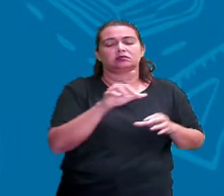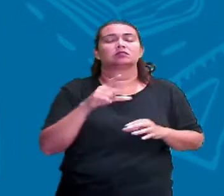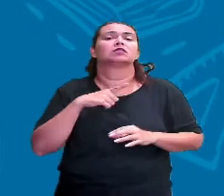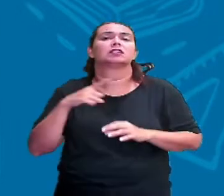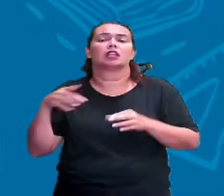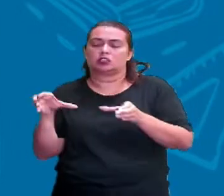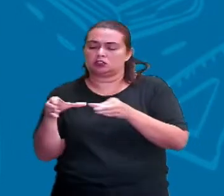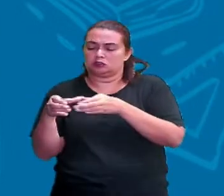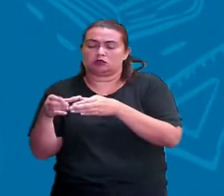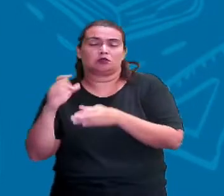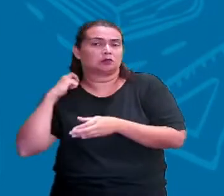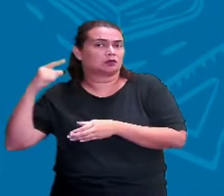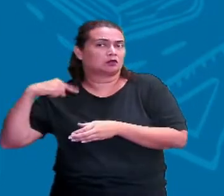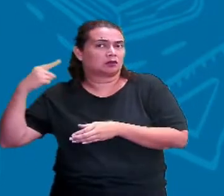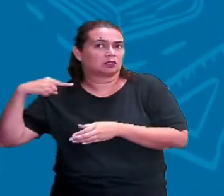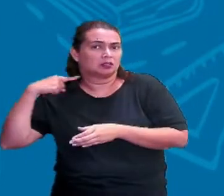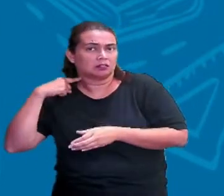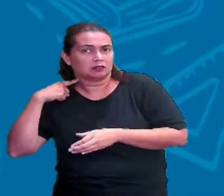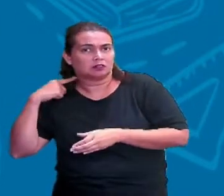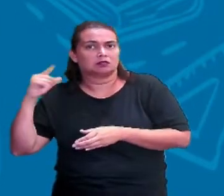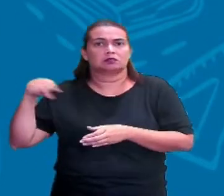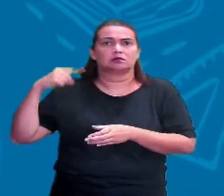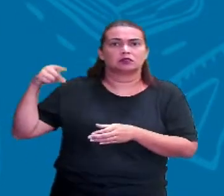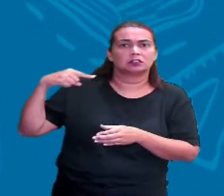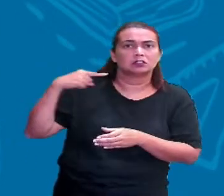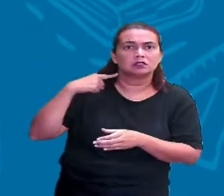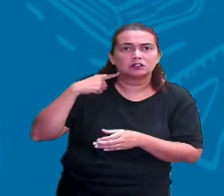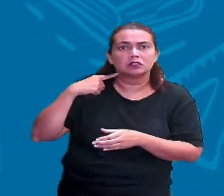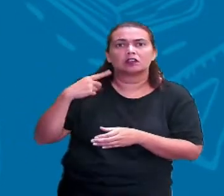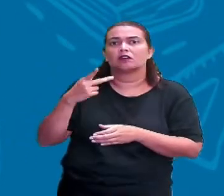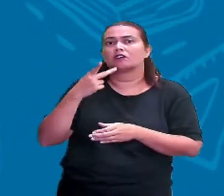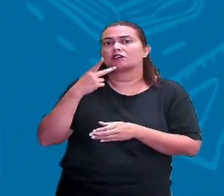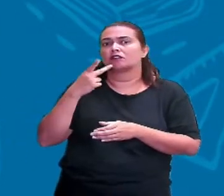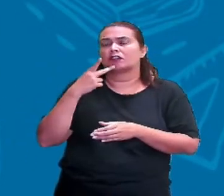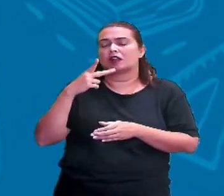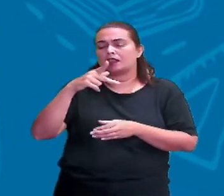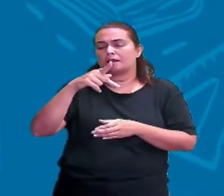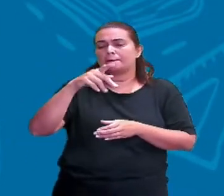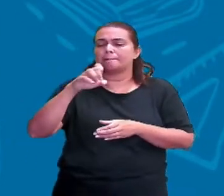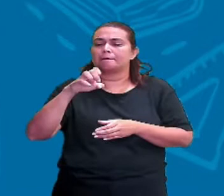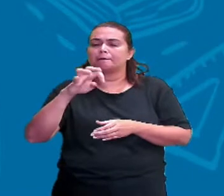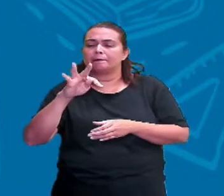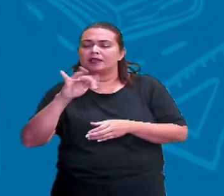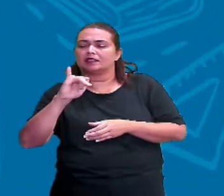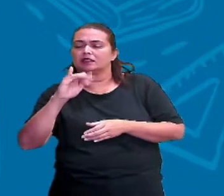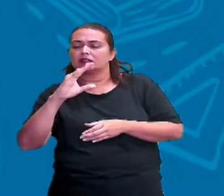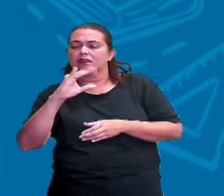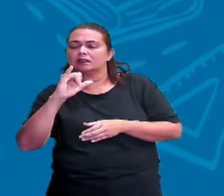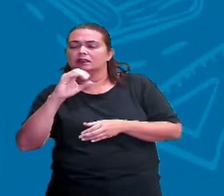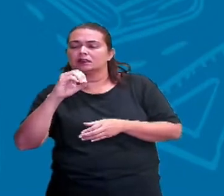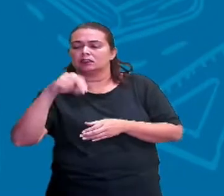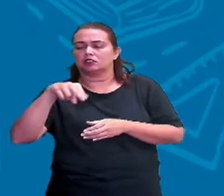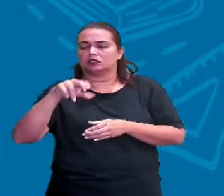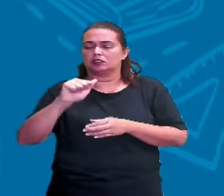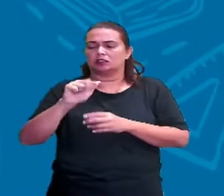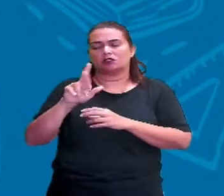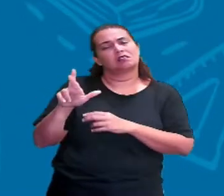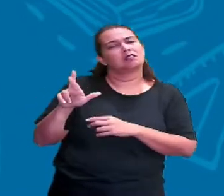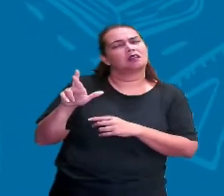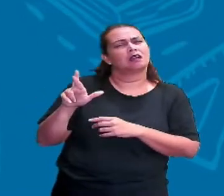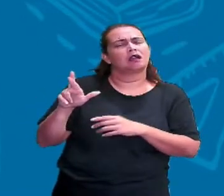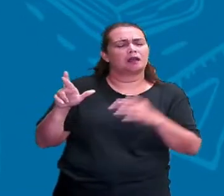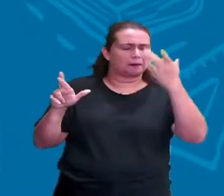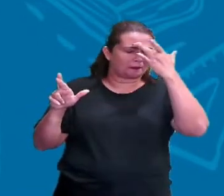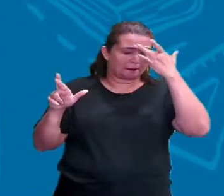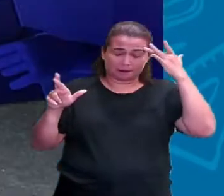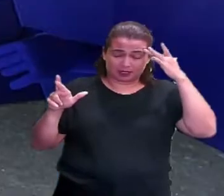advogados, eles utilizam muito a palavra peticionar. Mas para o leigo, para a pessoa que